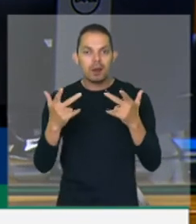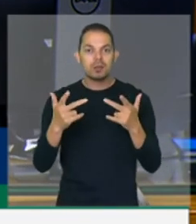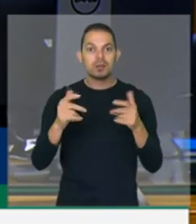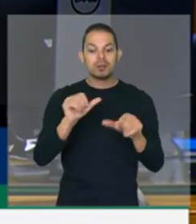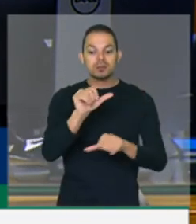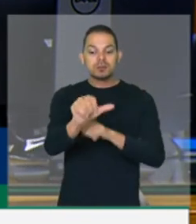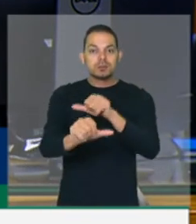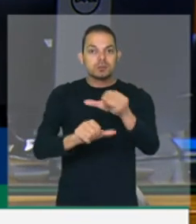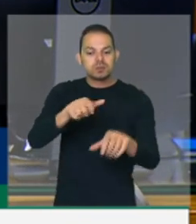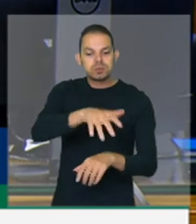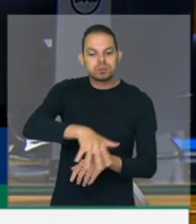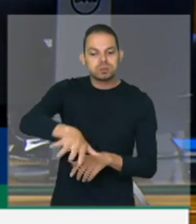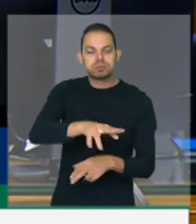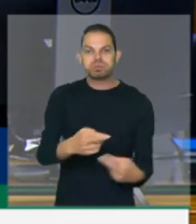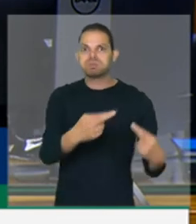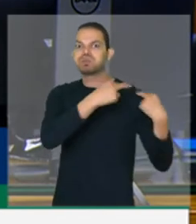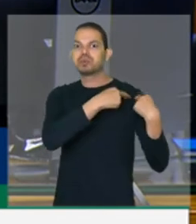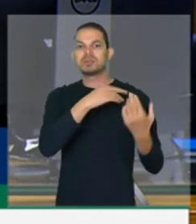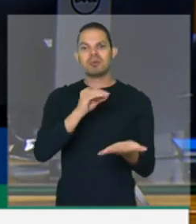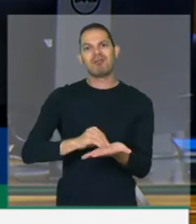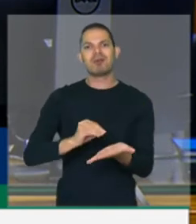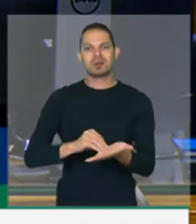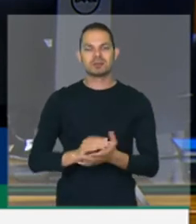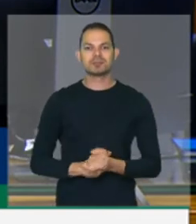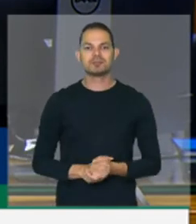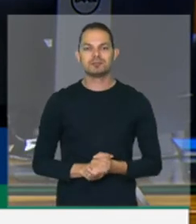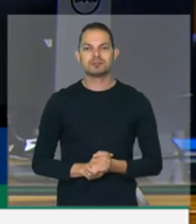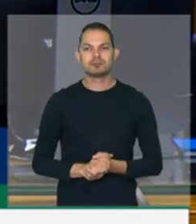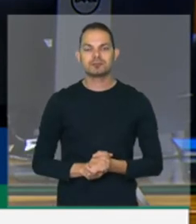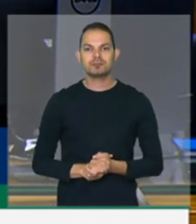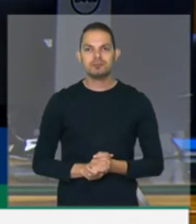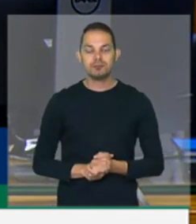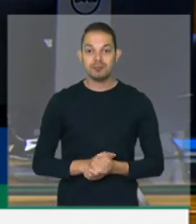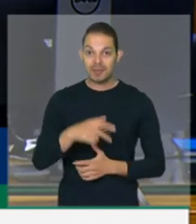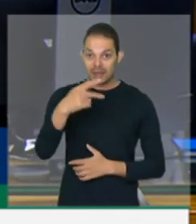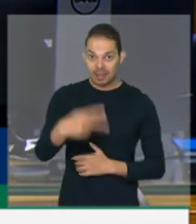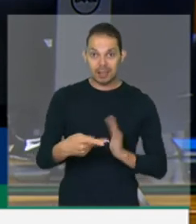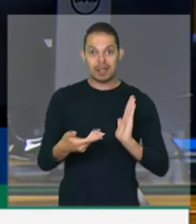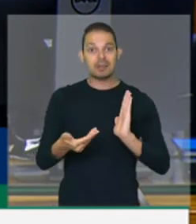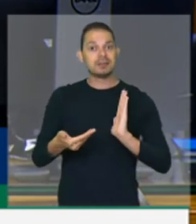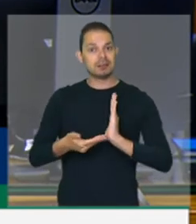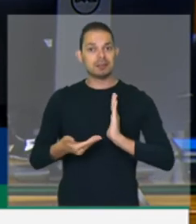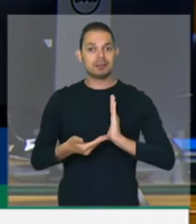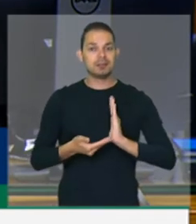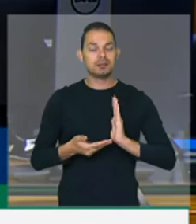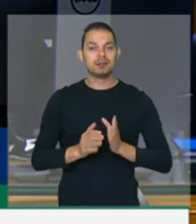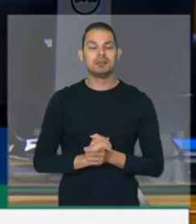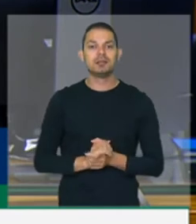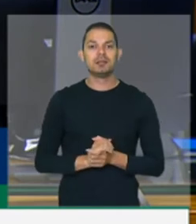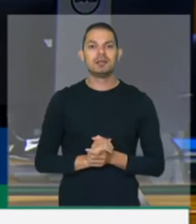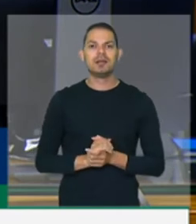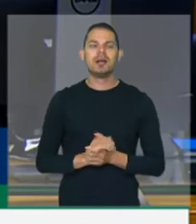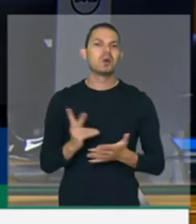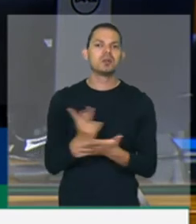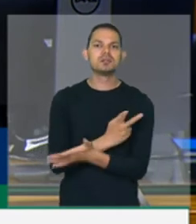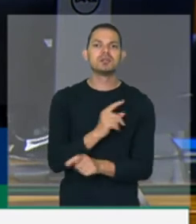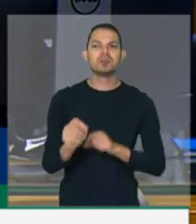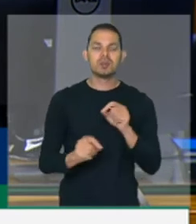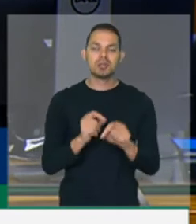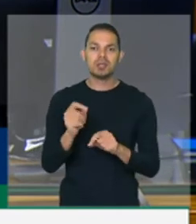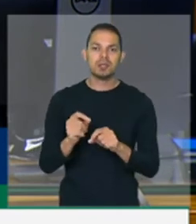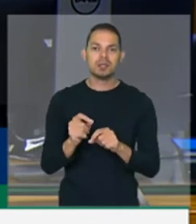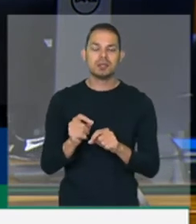também a atmosfera da irresponsabilidade. Foi esta casa que aprovou, deputado